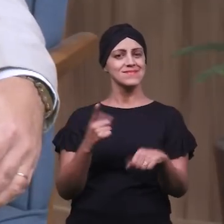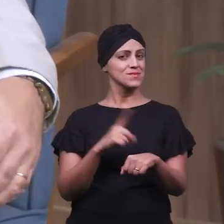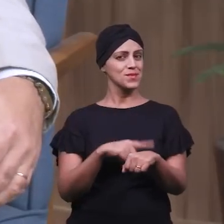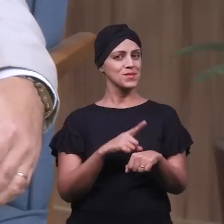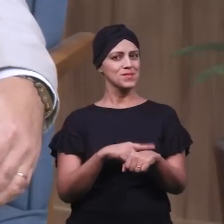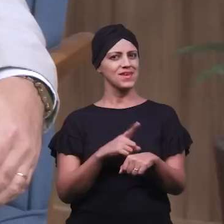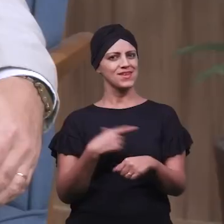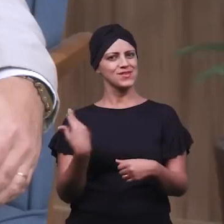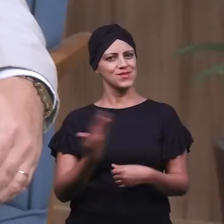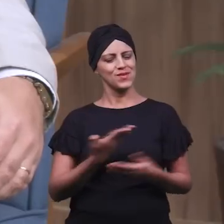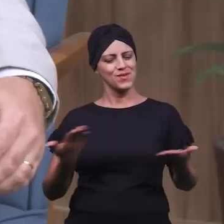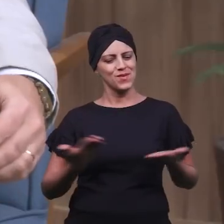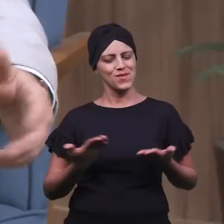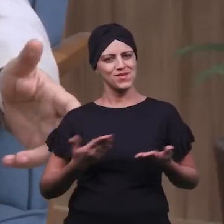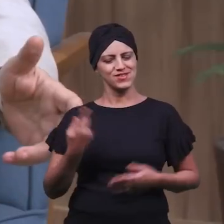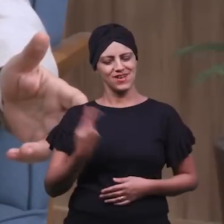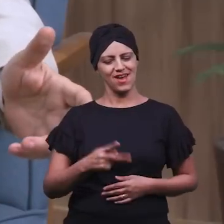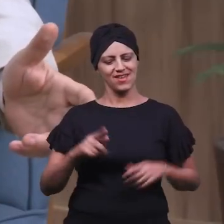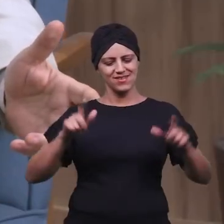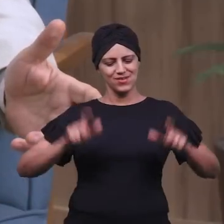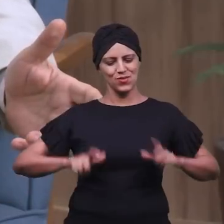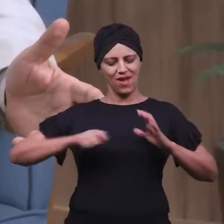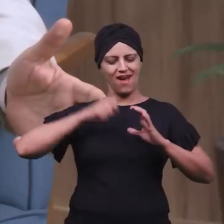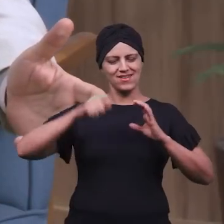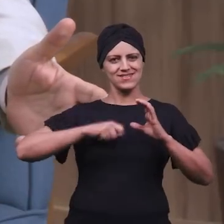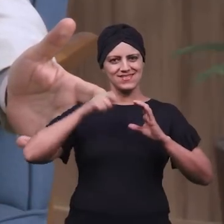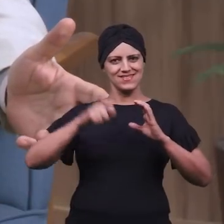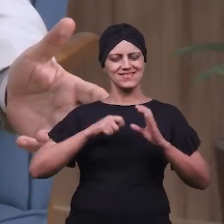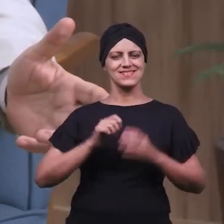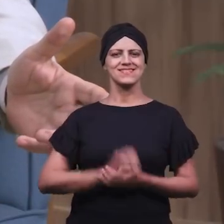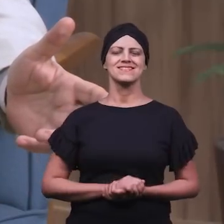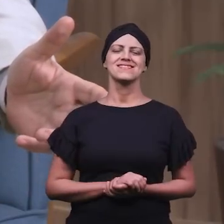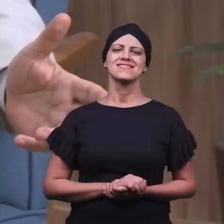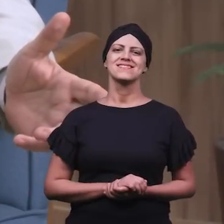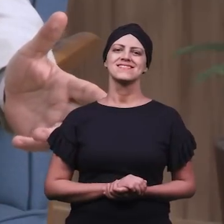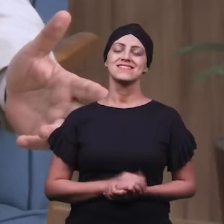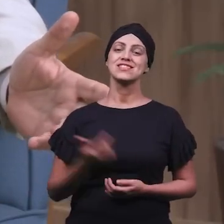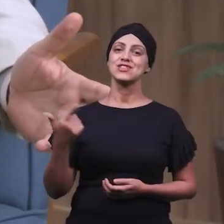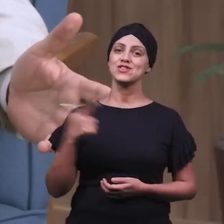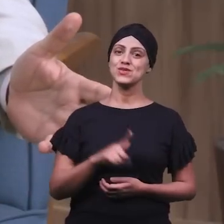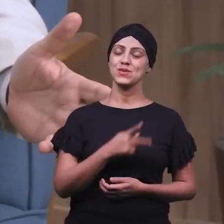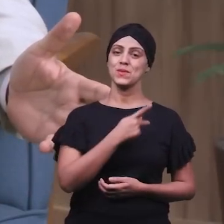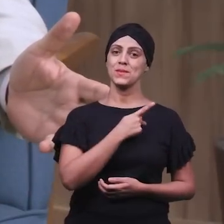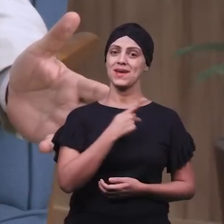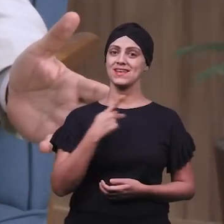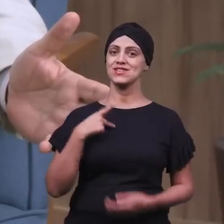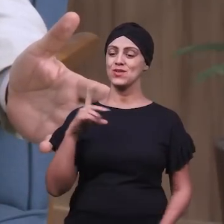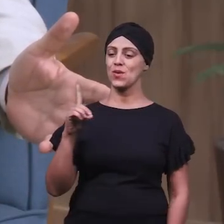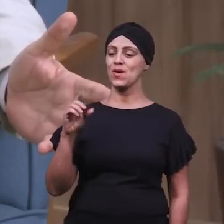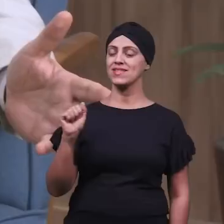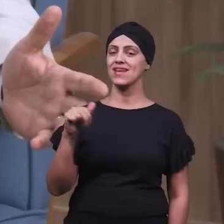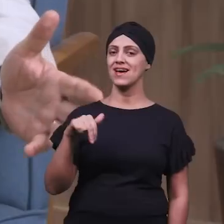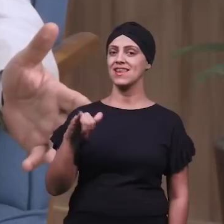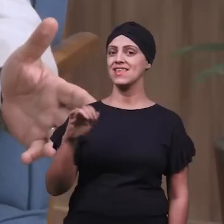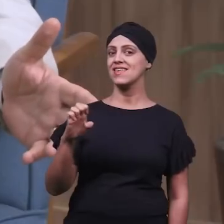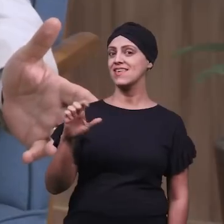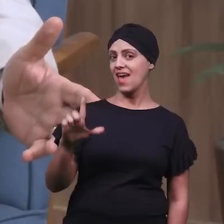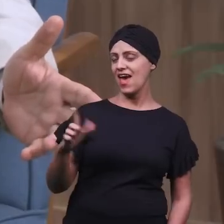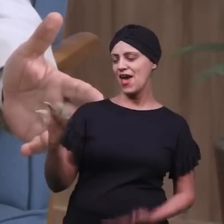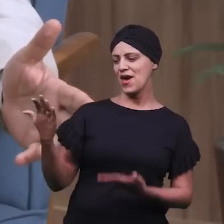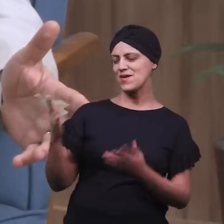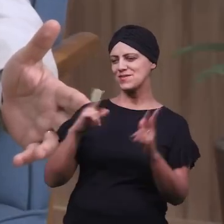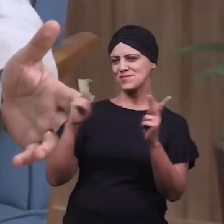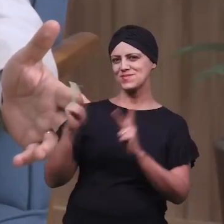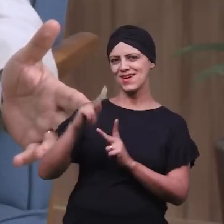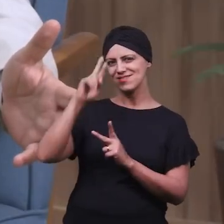momento em que nós nos encontramos aqui no estúdio. E, mais uma vez, está comigo aqui o pastor Daniel Moreira.